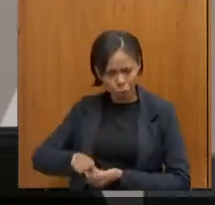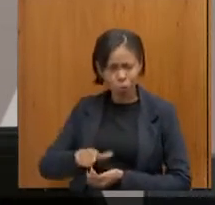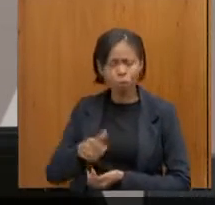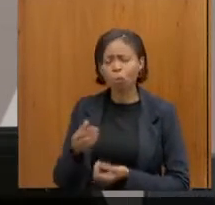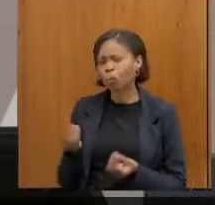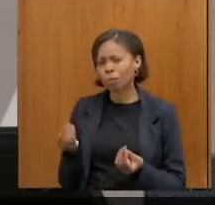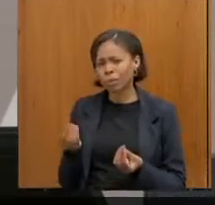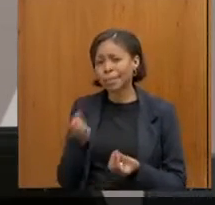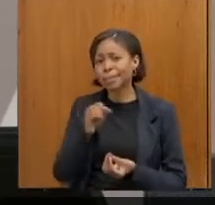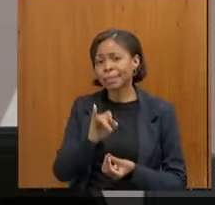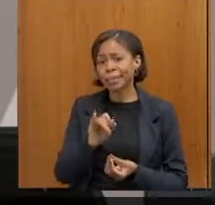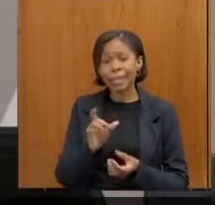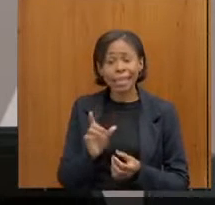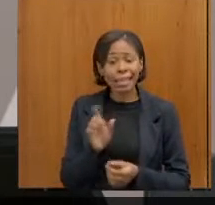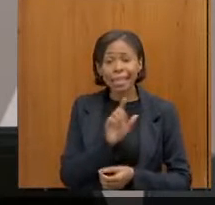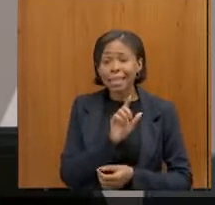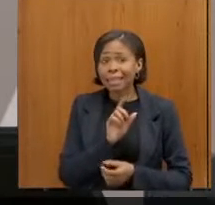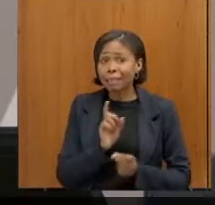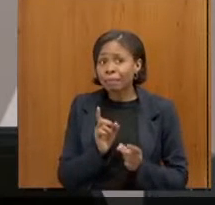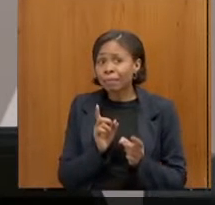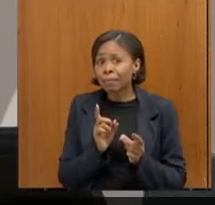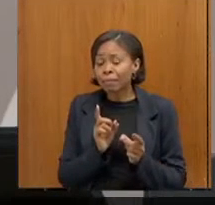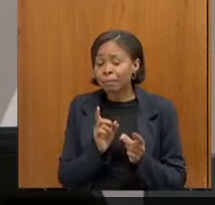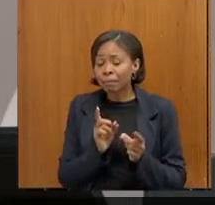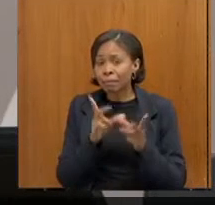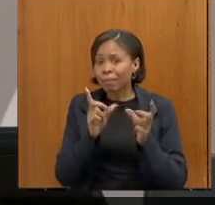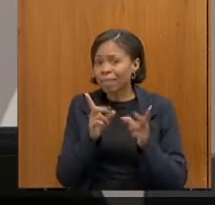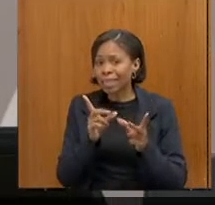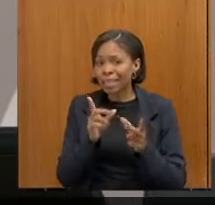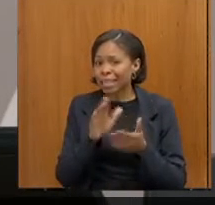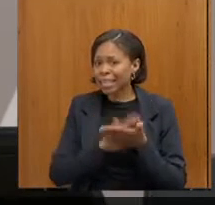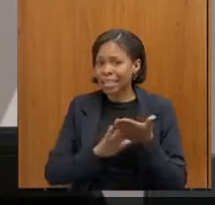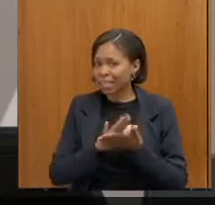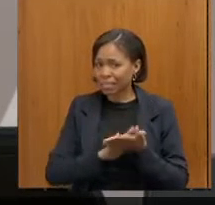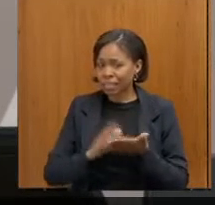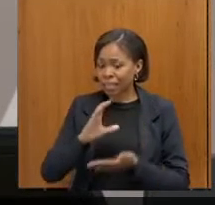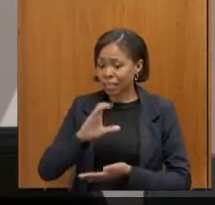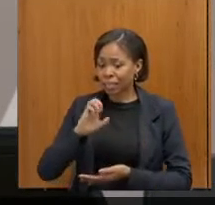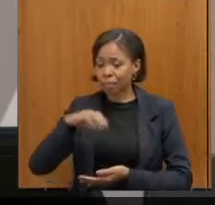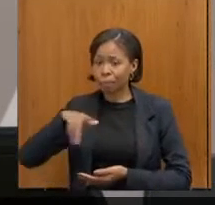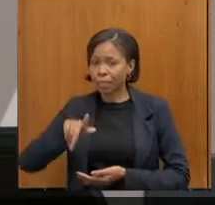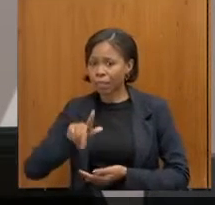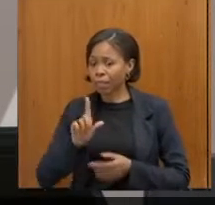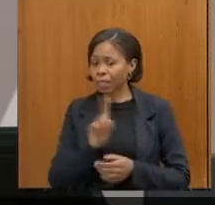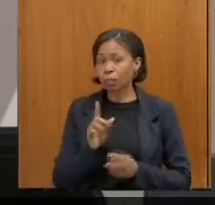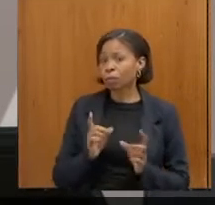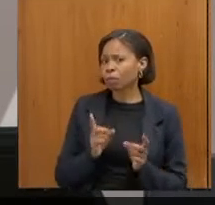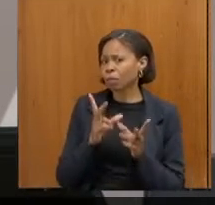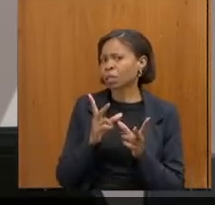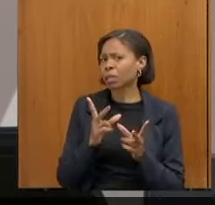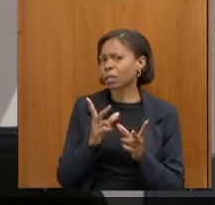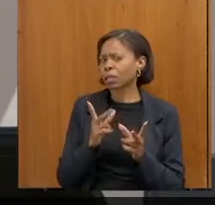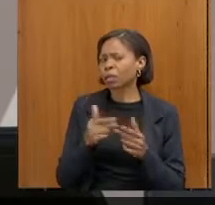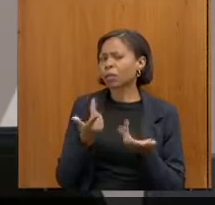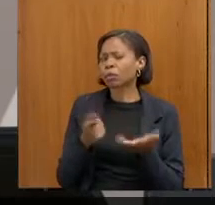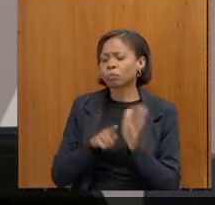quantos anos nós ainda teremos a a nossa